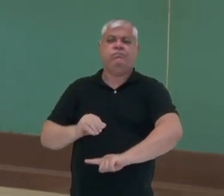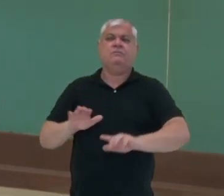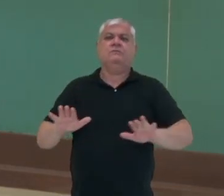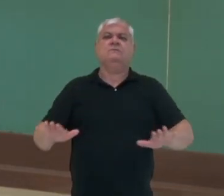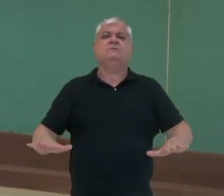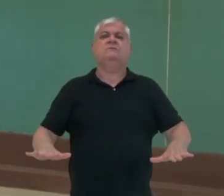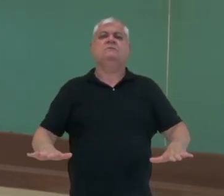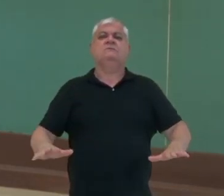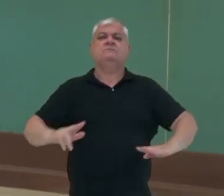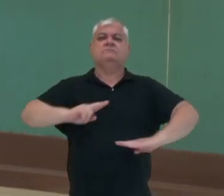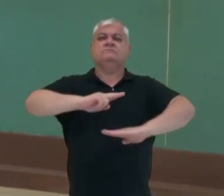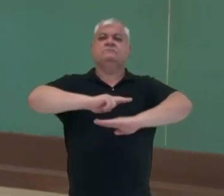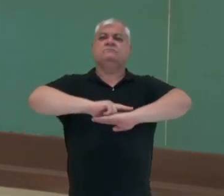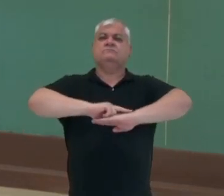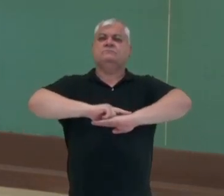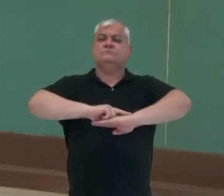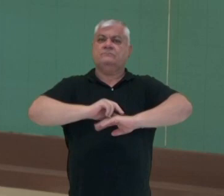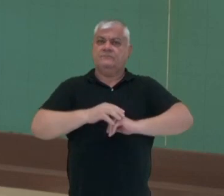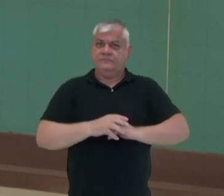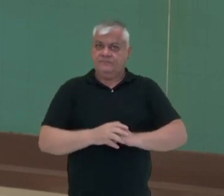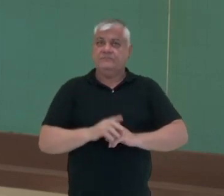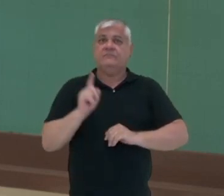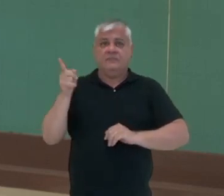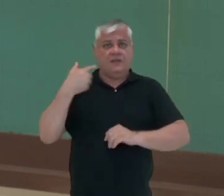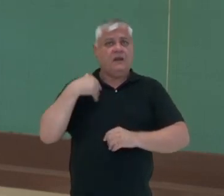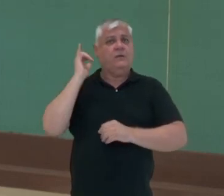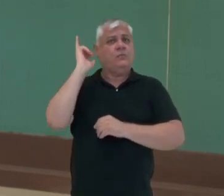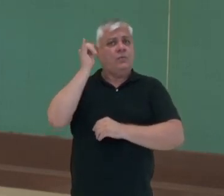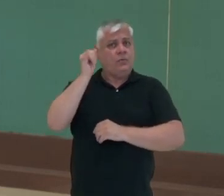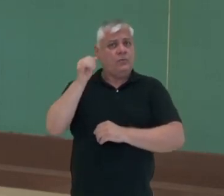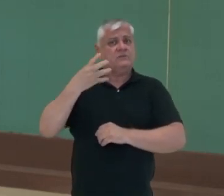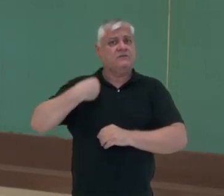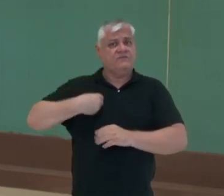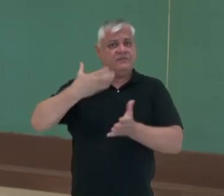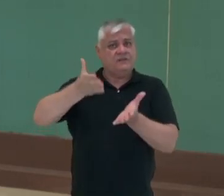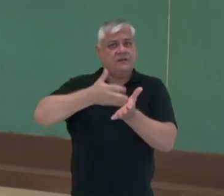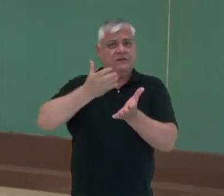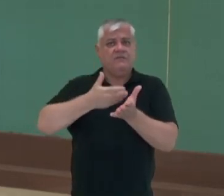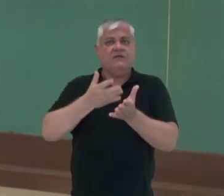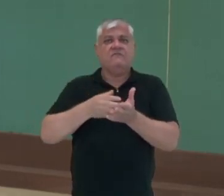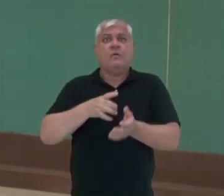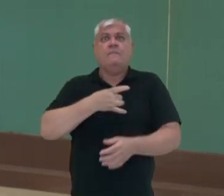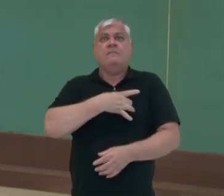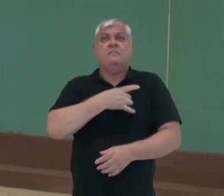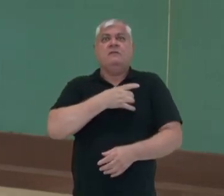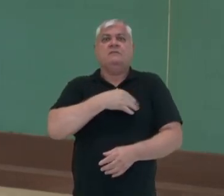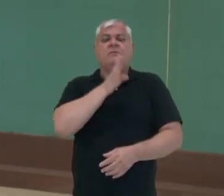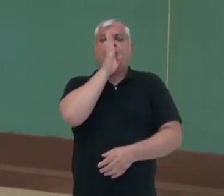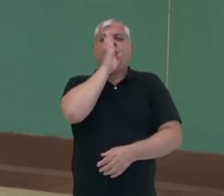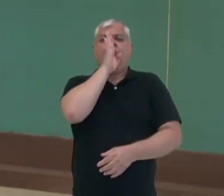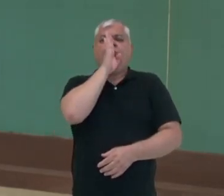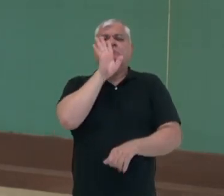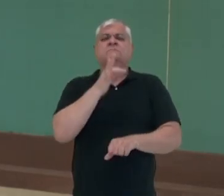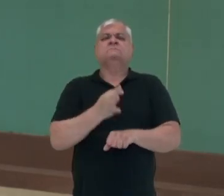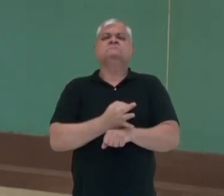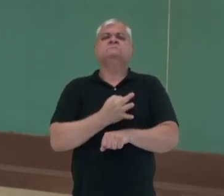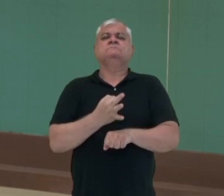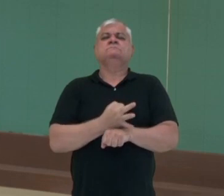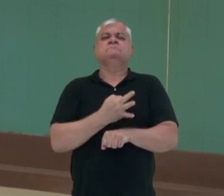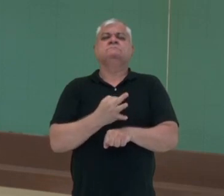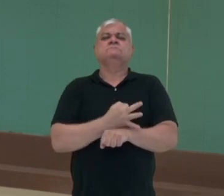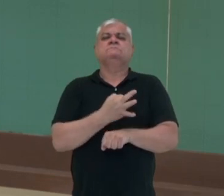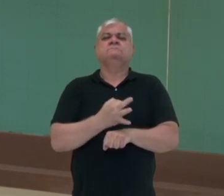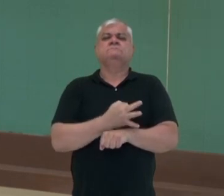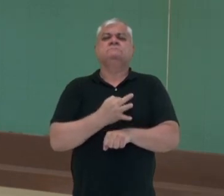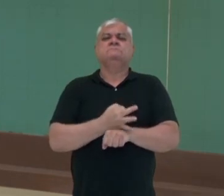normal. Diz o que ela conta na biografia dela. Ela ficou apavorada, mas ela não transpareceu isso. Mas ela sentiu que